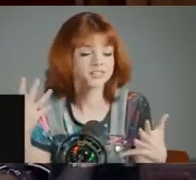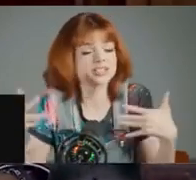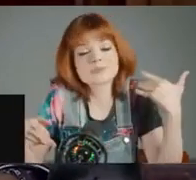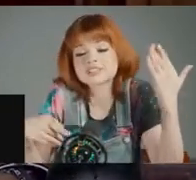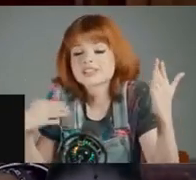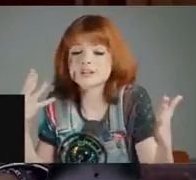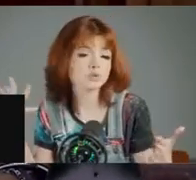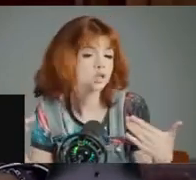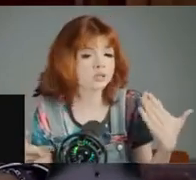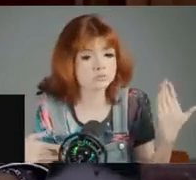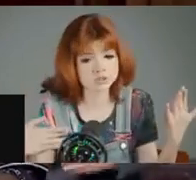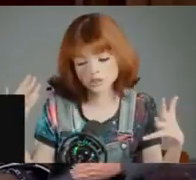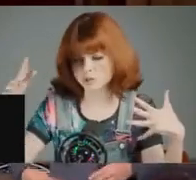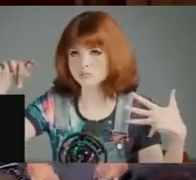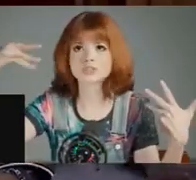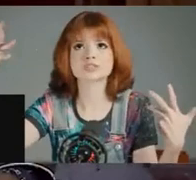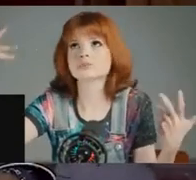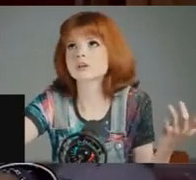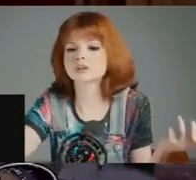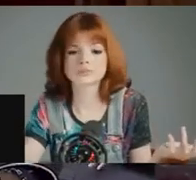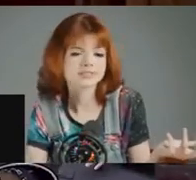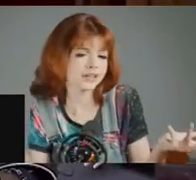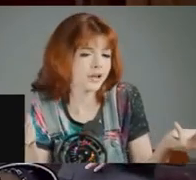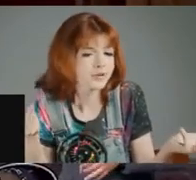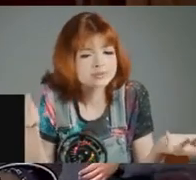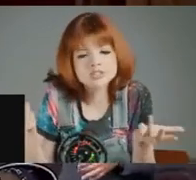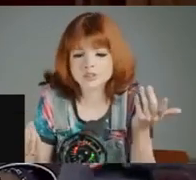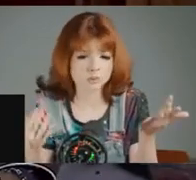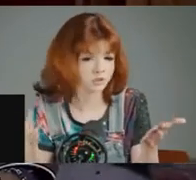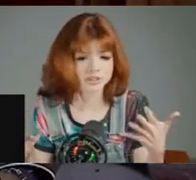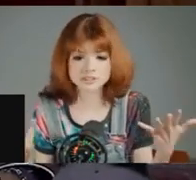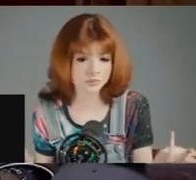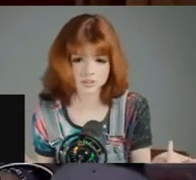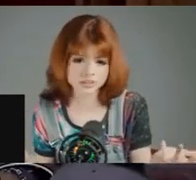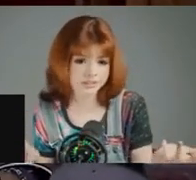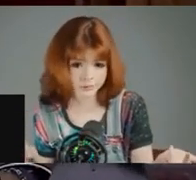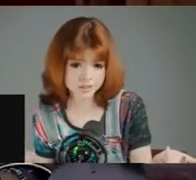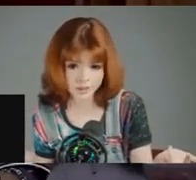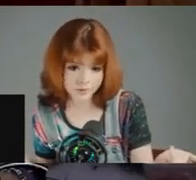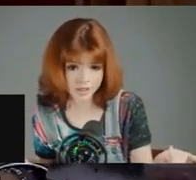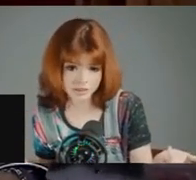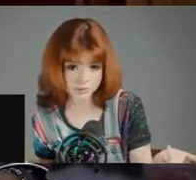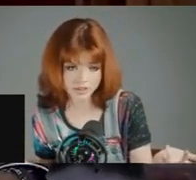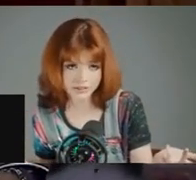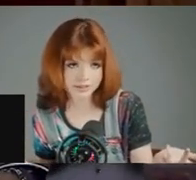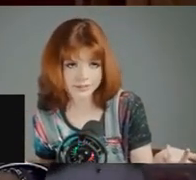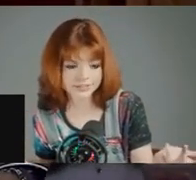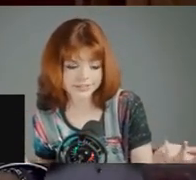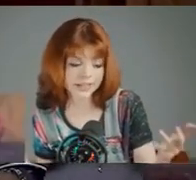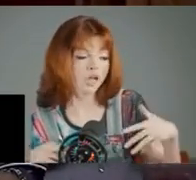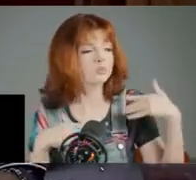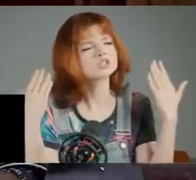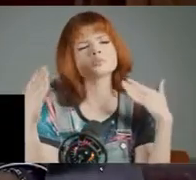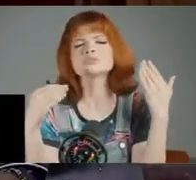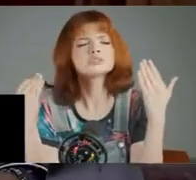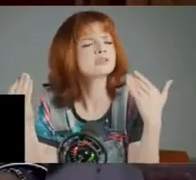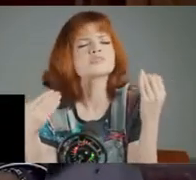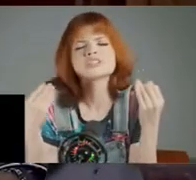alguns dos deixaram por livre espontânea vontade outros foram substituídos por não se adequarem aos propósitos da maioria